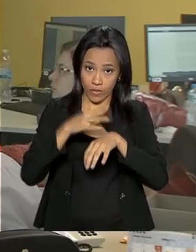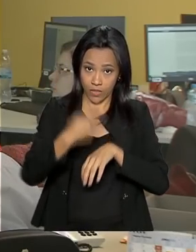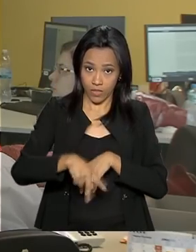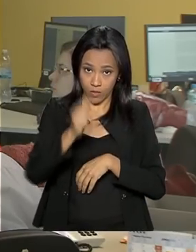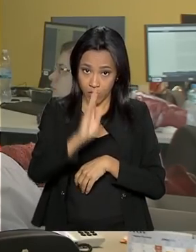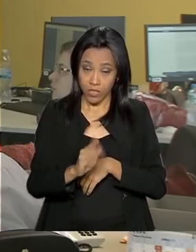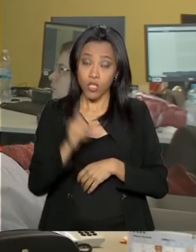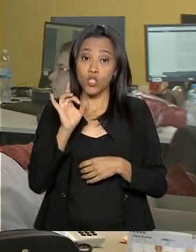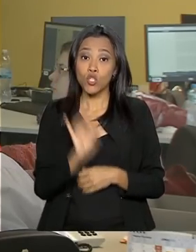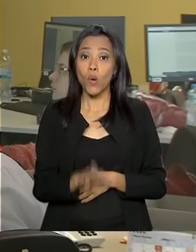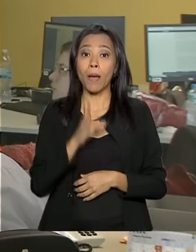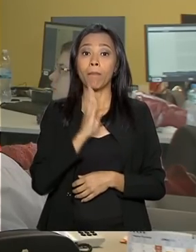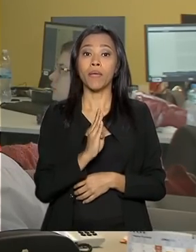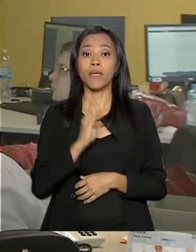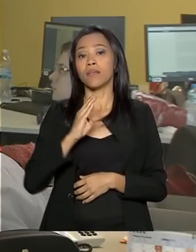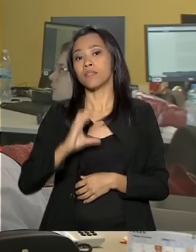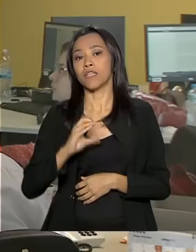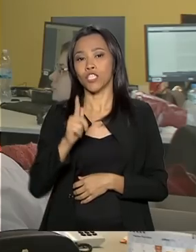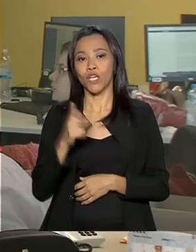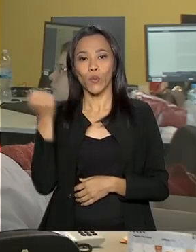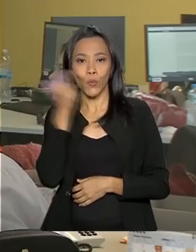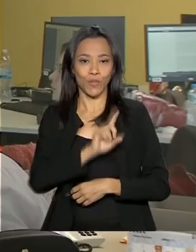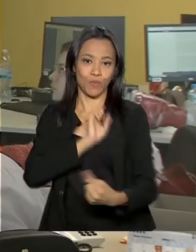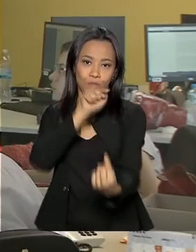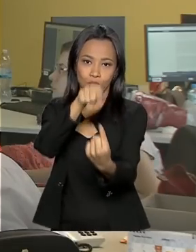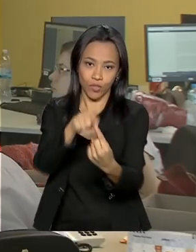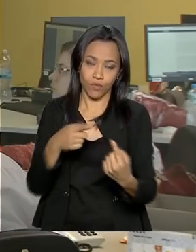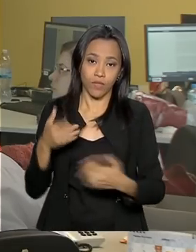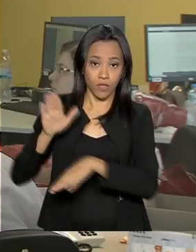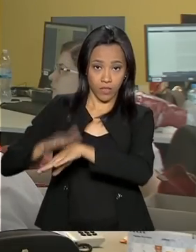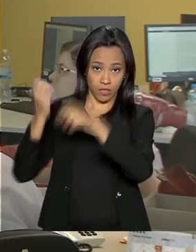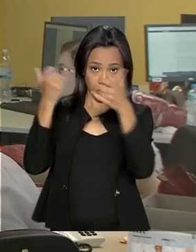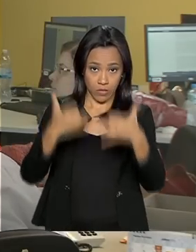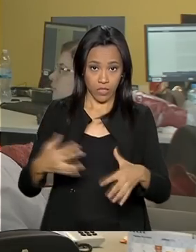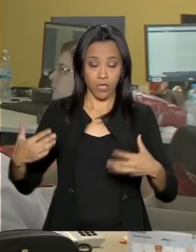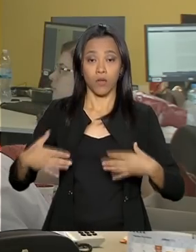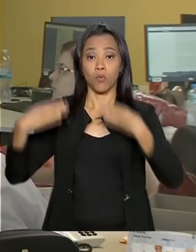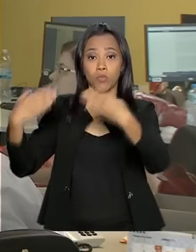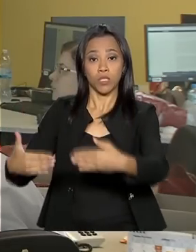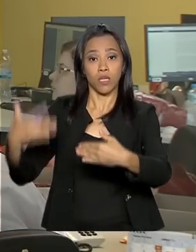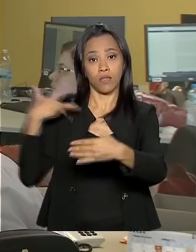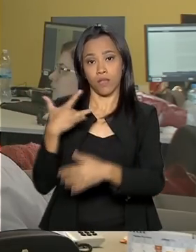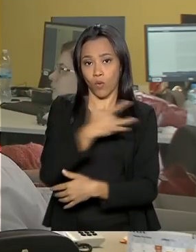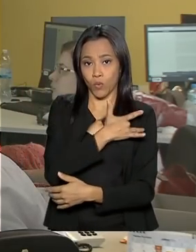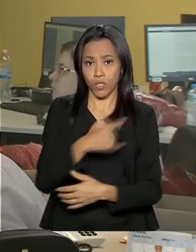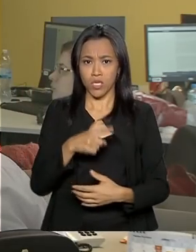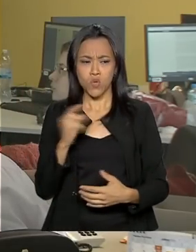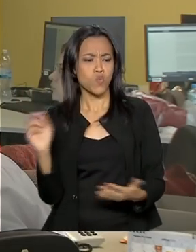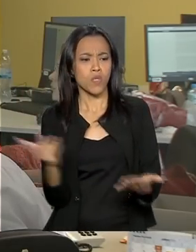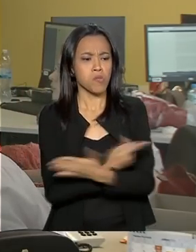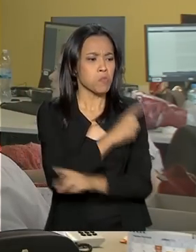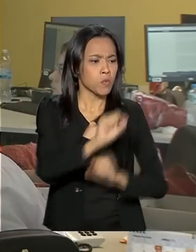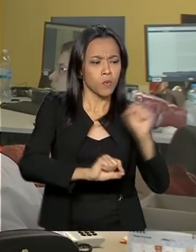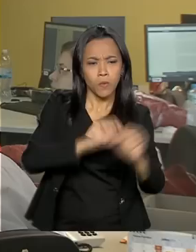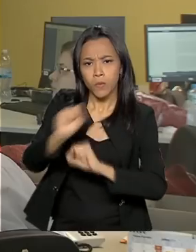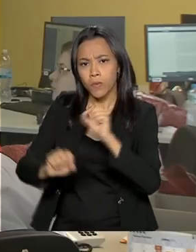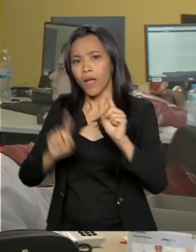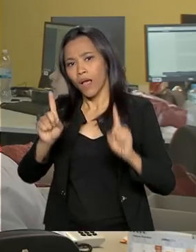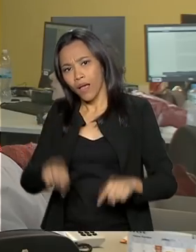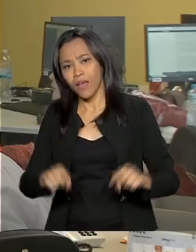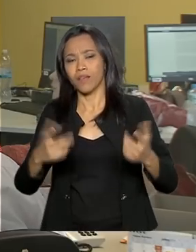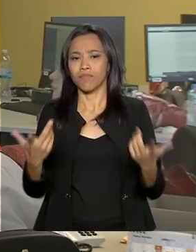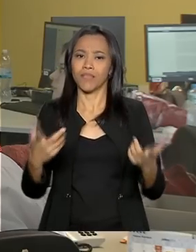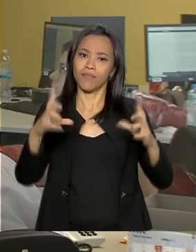a BCG alcançou a meta. De acordo com o Ministério da Saúde, a resistência à vacinação é um dos motivos para o resultado